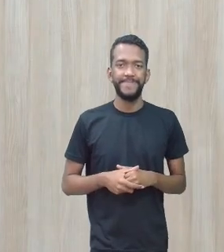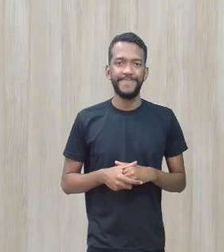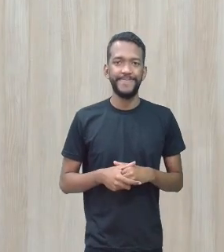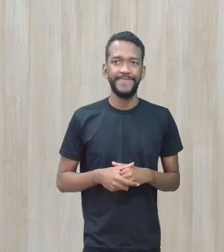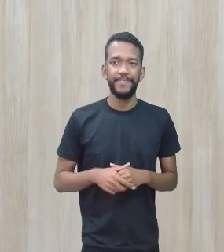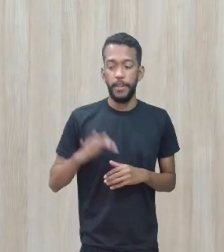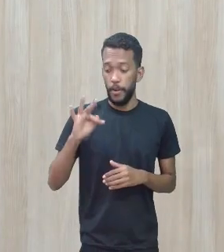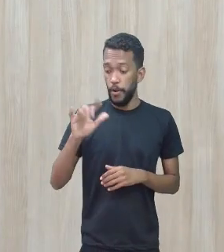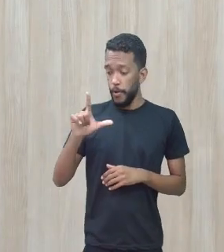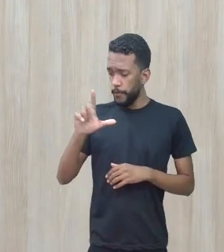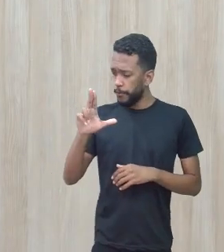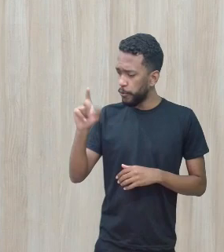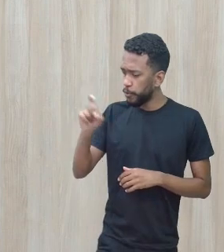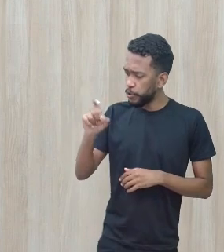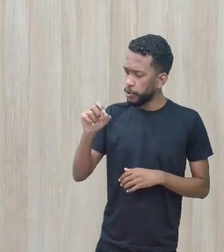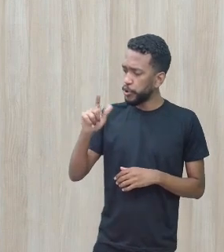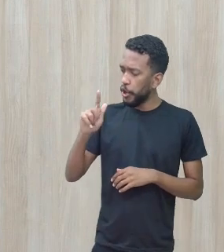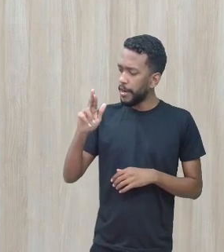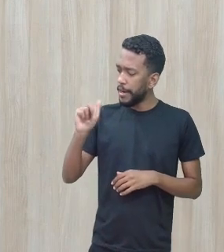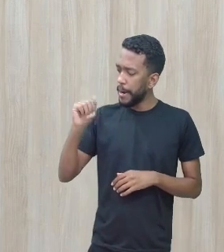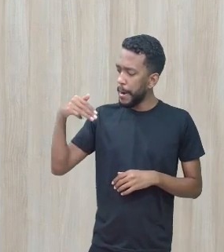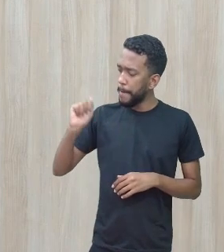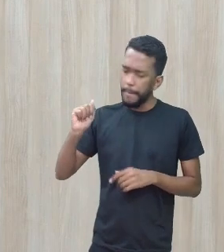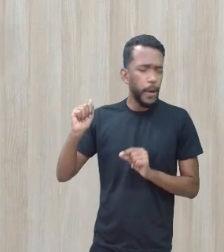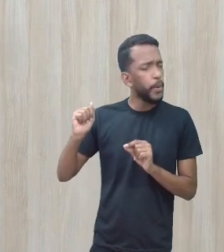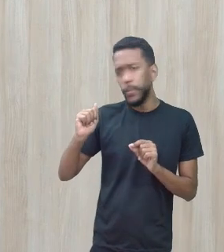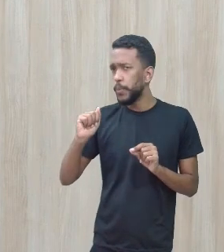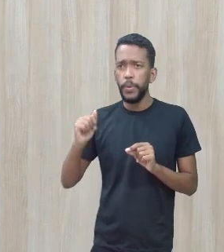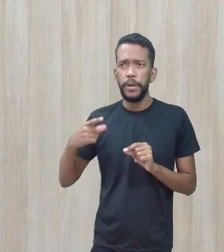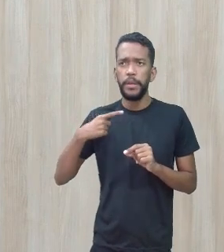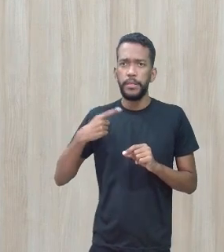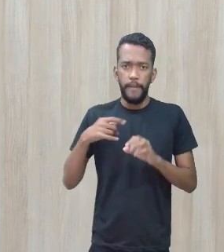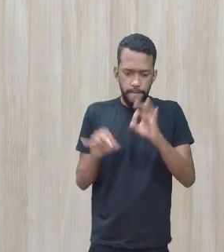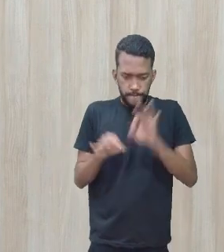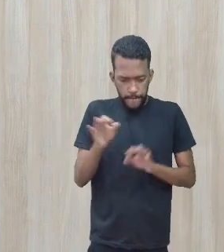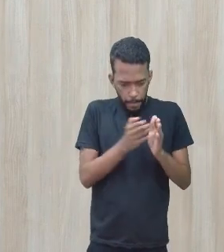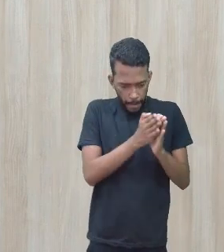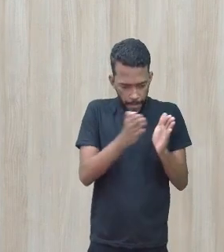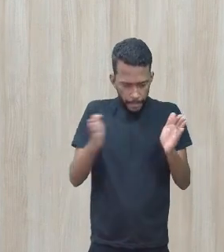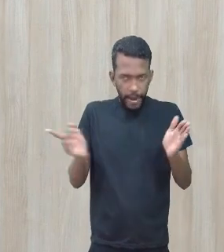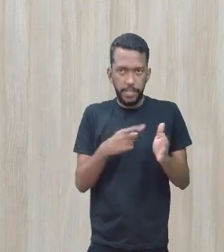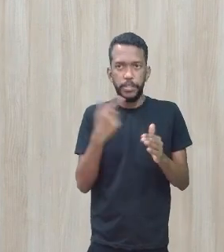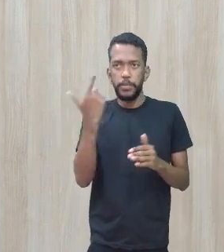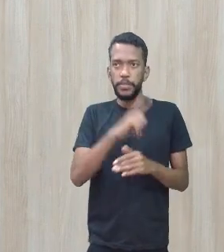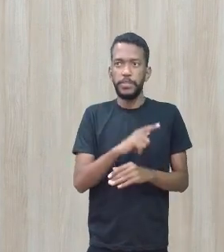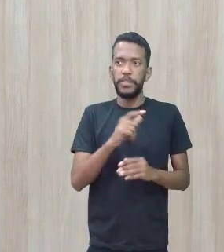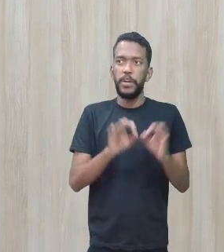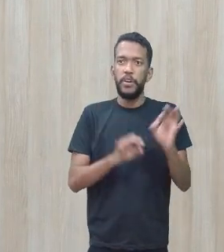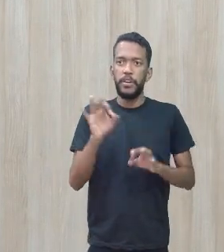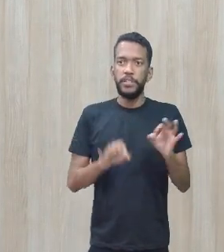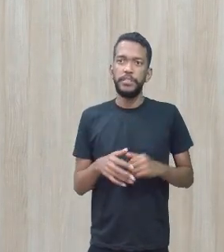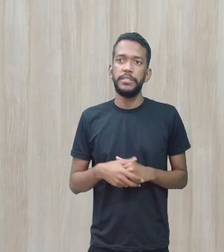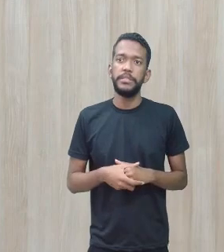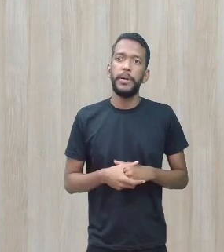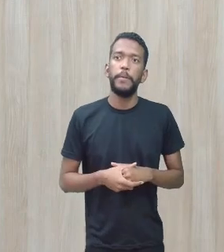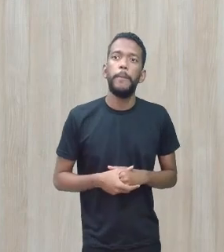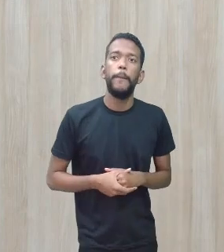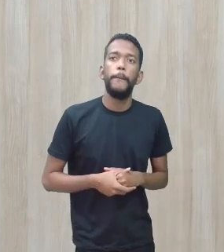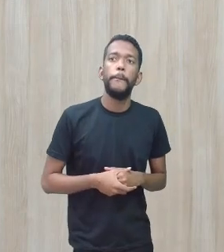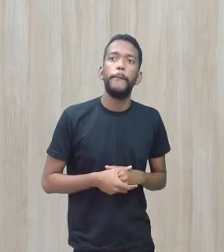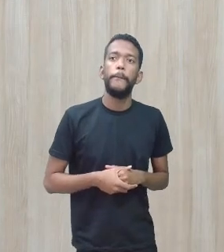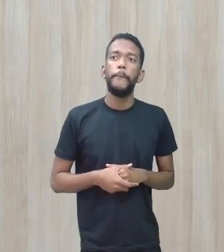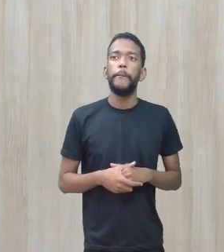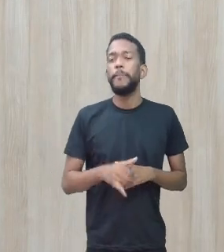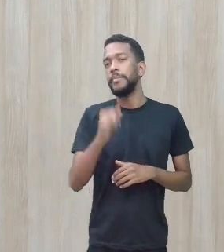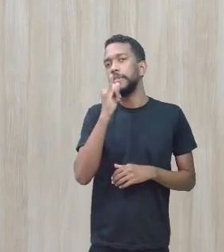A ideia do fluxograma é ajustar um procedimento para a gente conseguir organizar. Então, aqui a